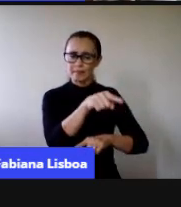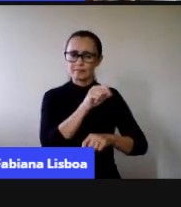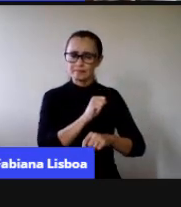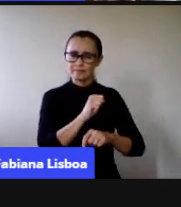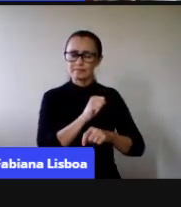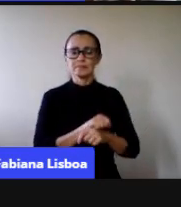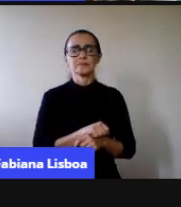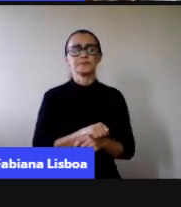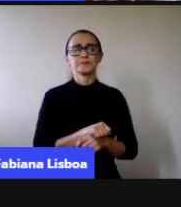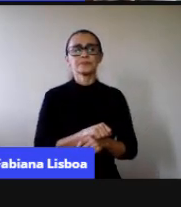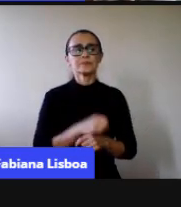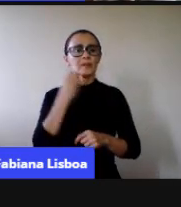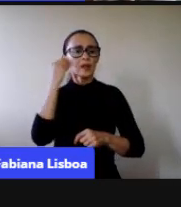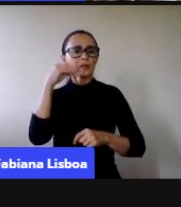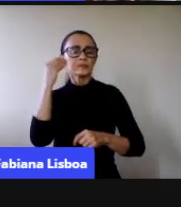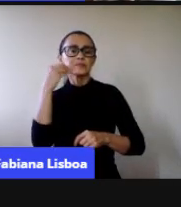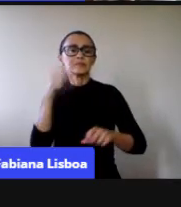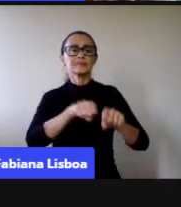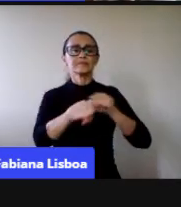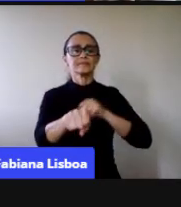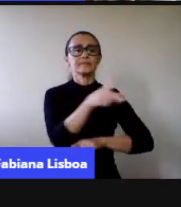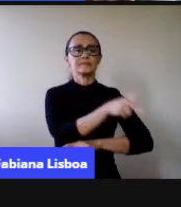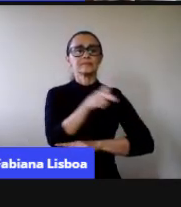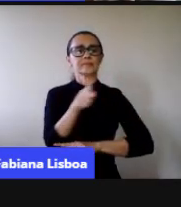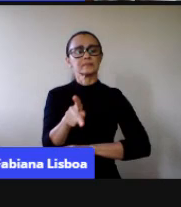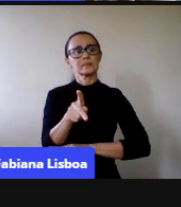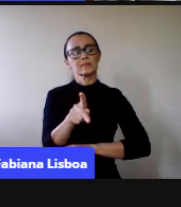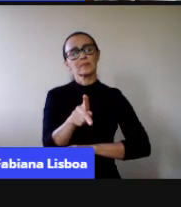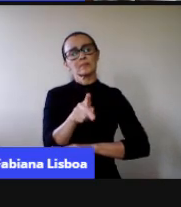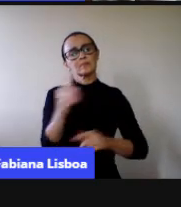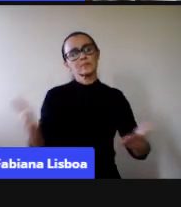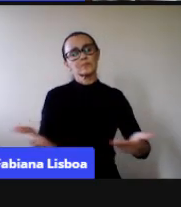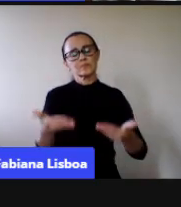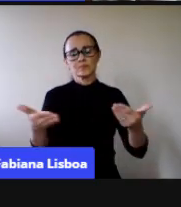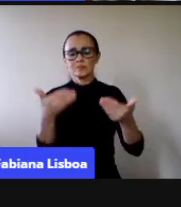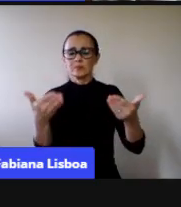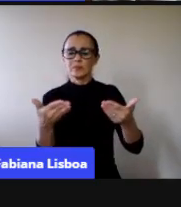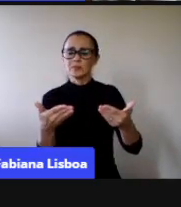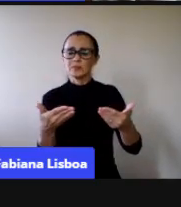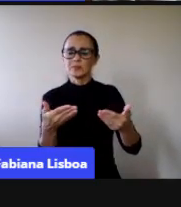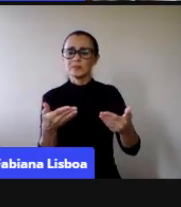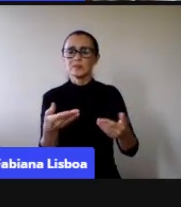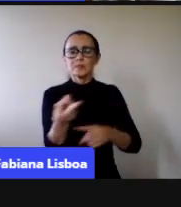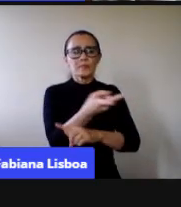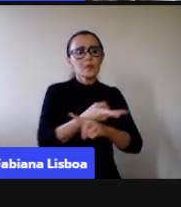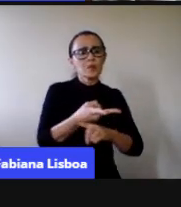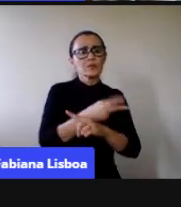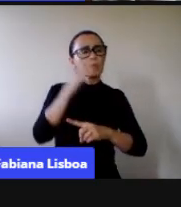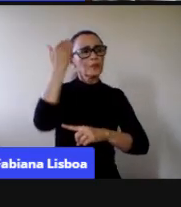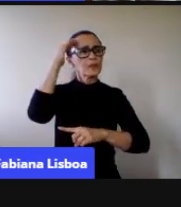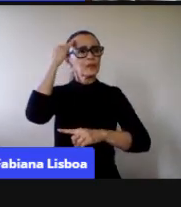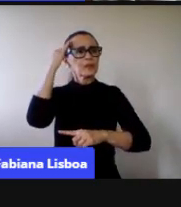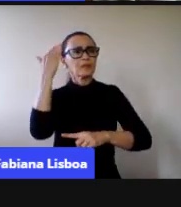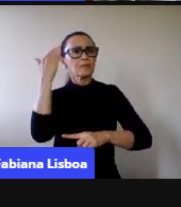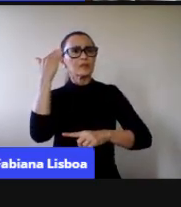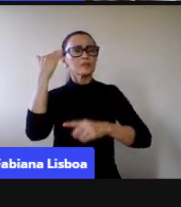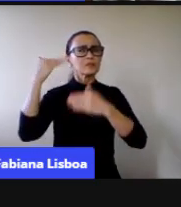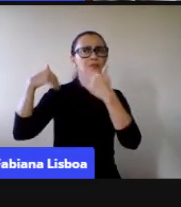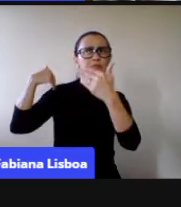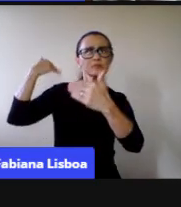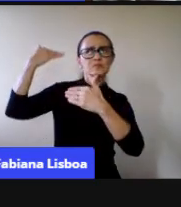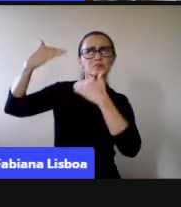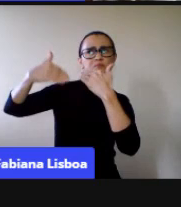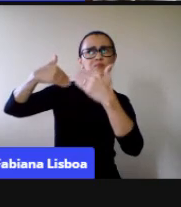E a experiência com a formação de professores tem nos motivado a buscar compreensões sobre o nosso processo histórico de